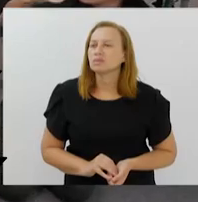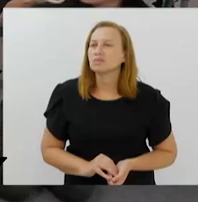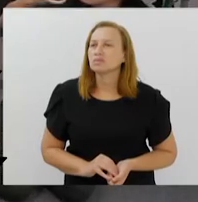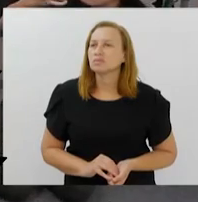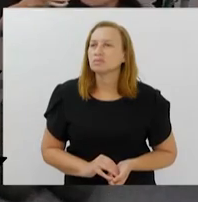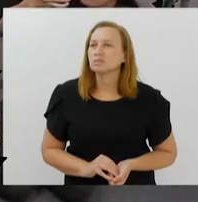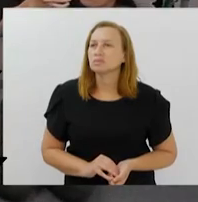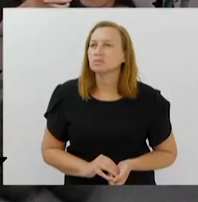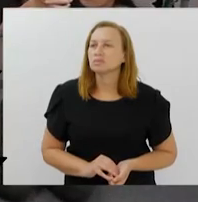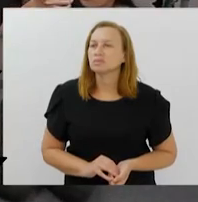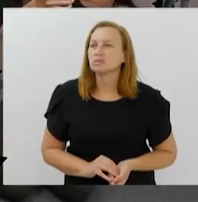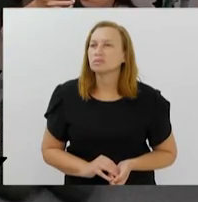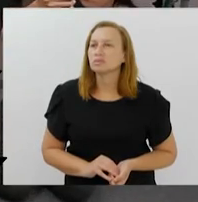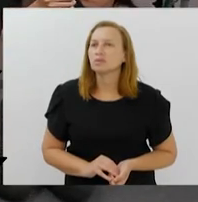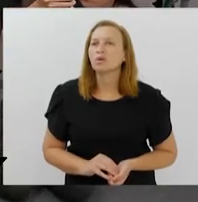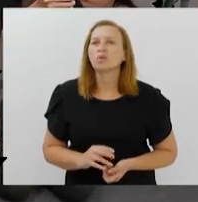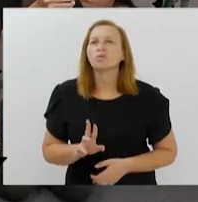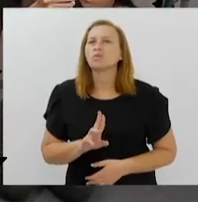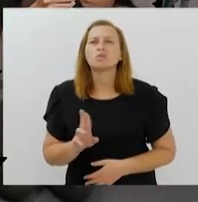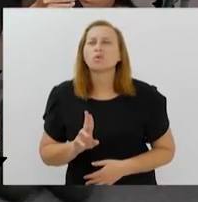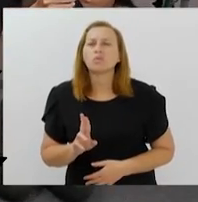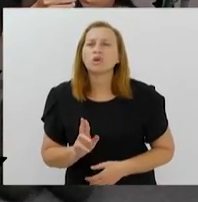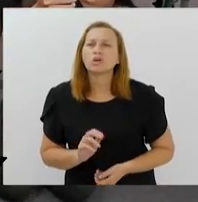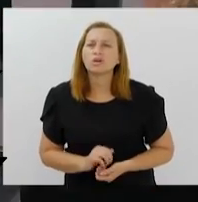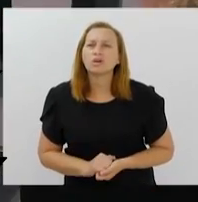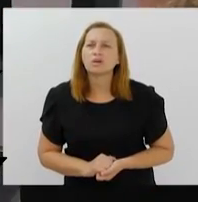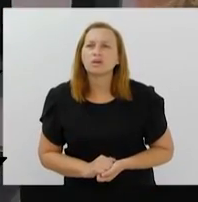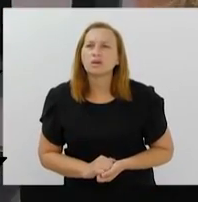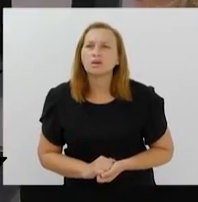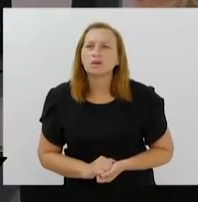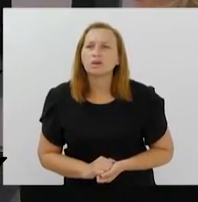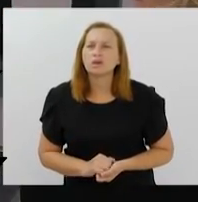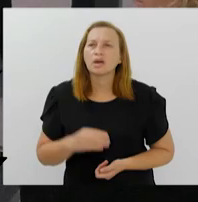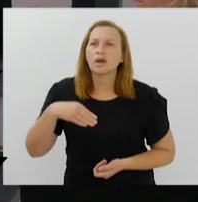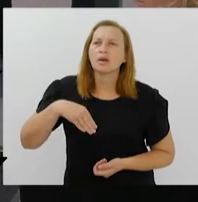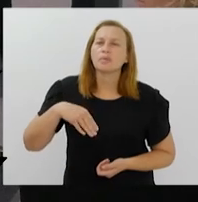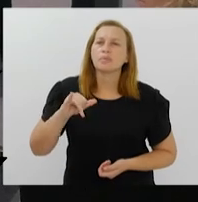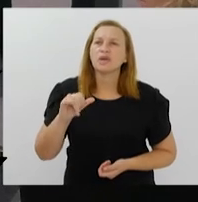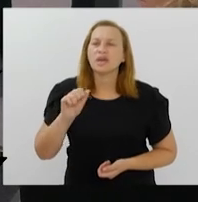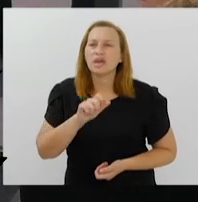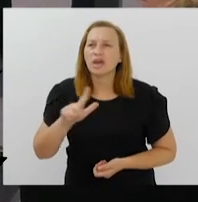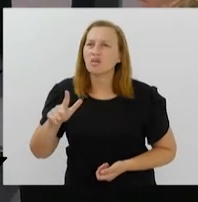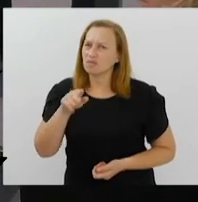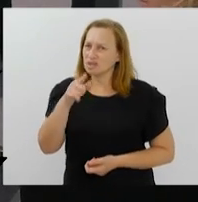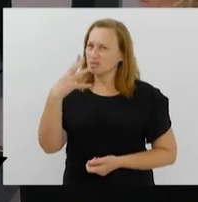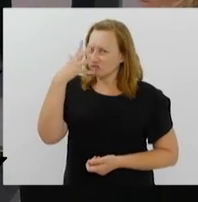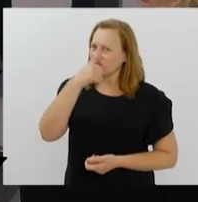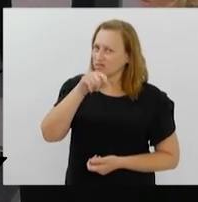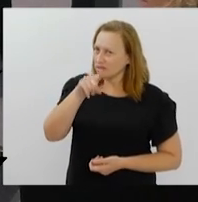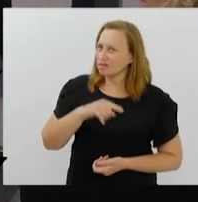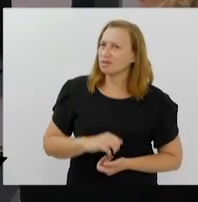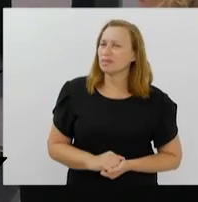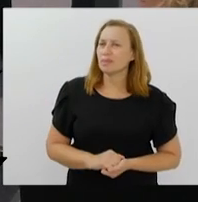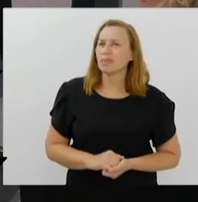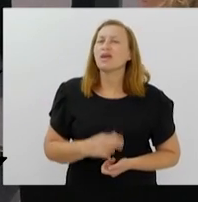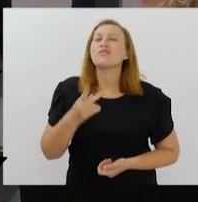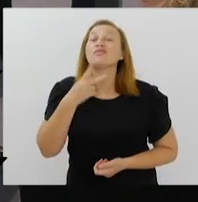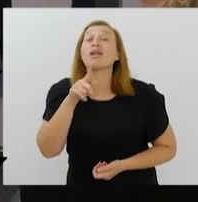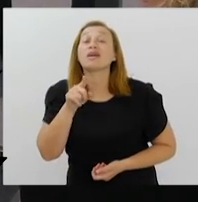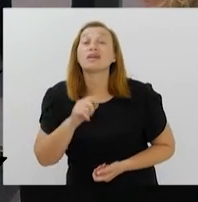Como é seu nome bonitão como Miguel cara você é bonitão hein fala o que